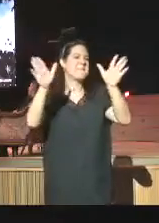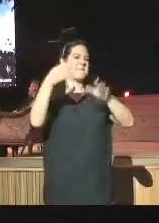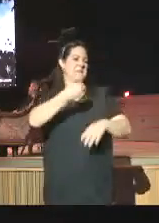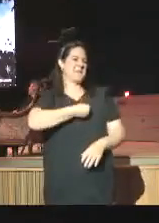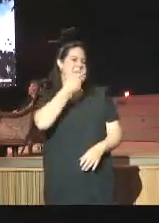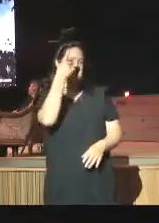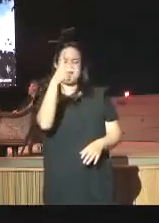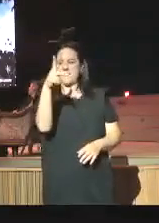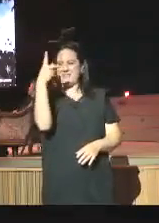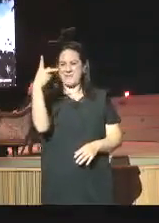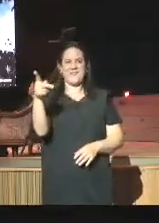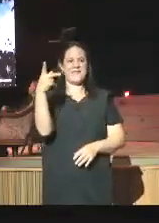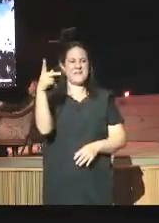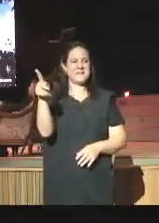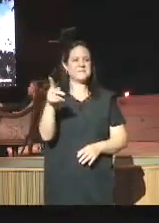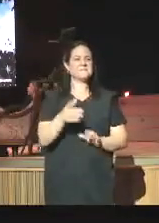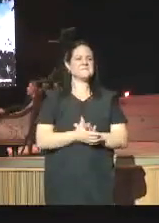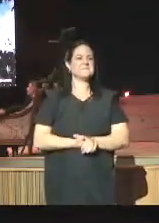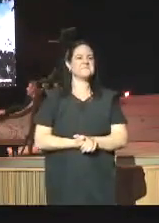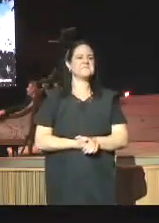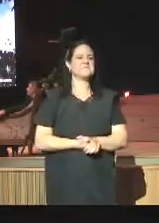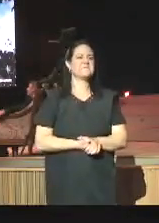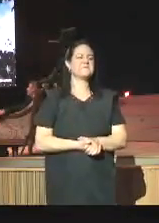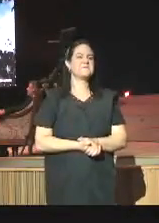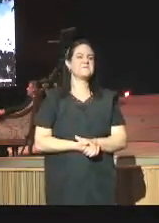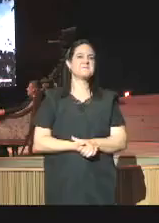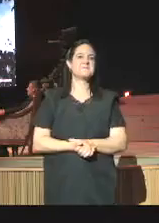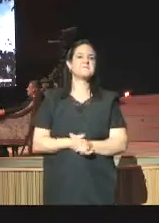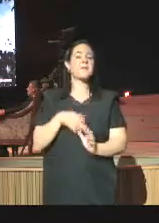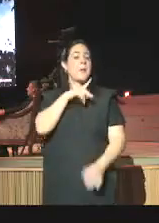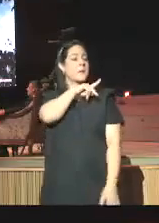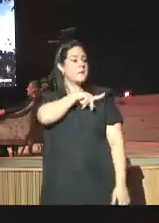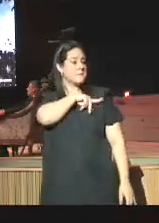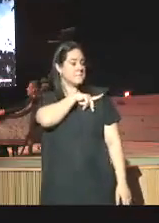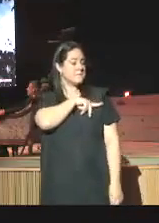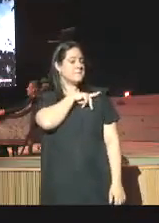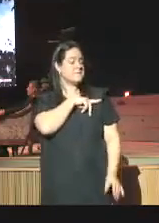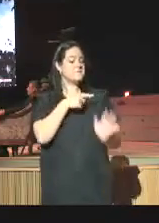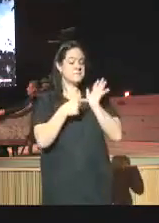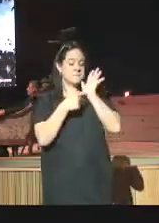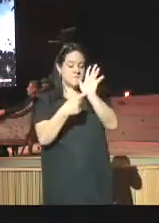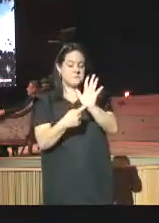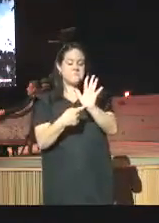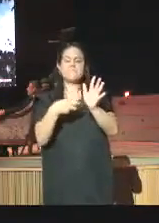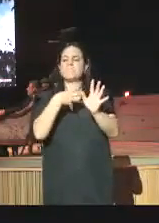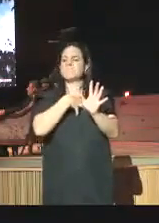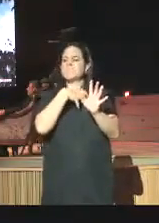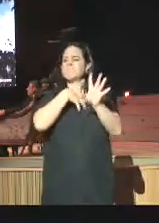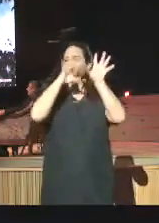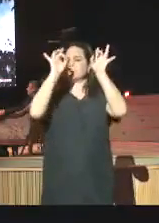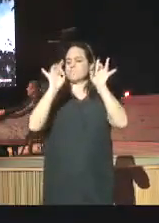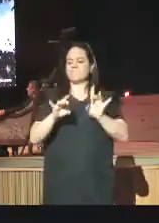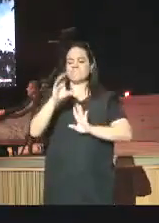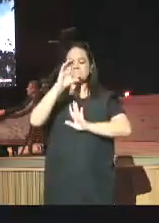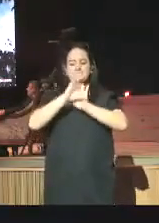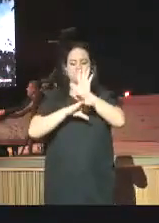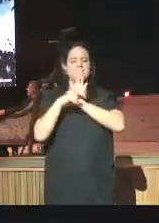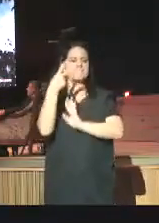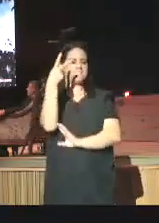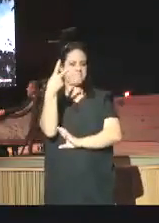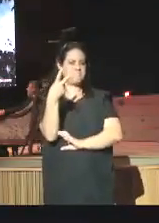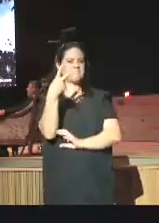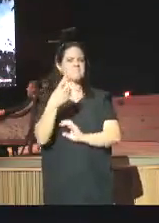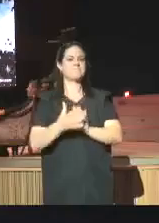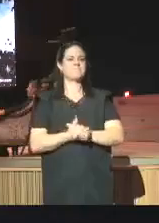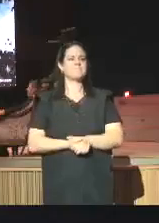oprimiam a nossa vida Paulo trabalha aí isso de uma maneira riquíssima aqui no capítulo 2